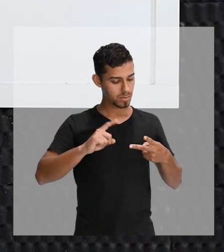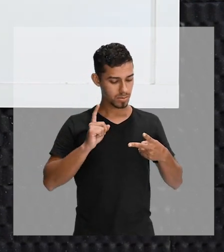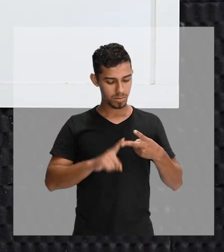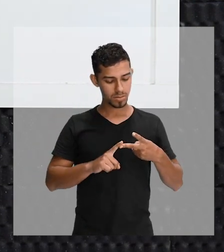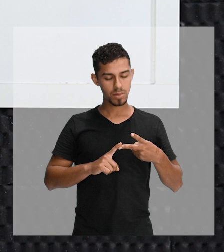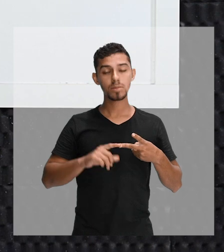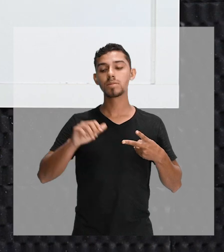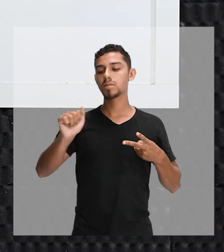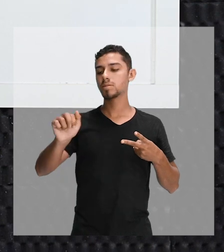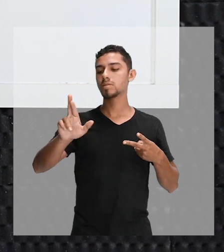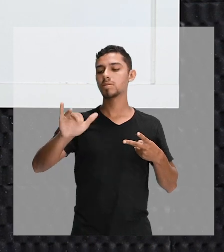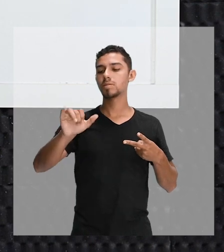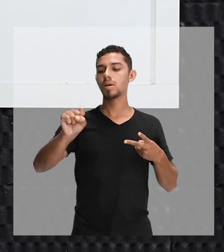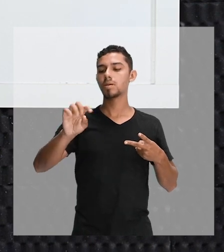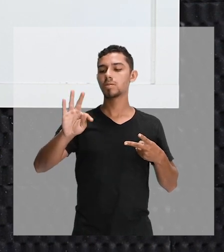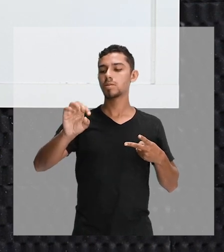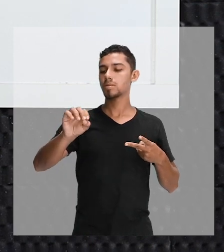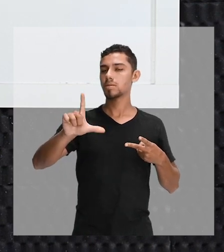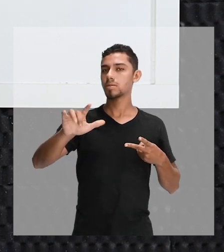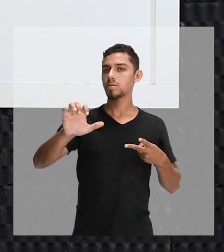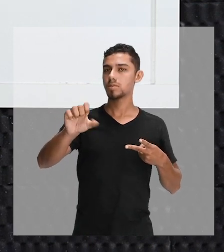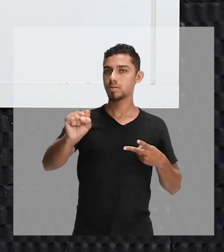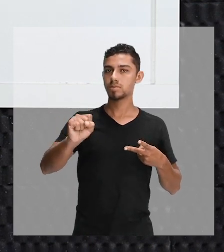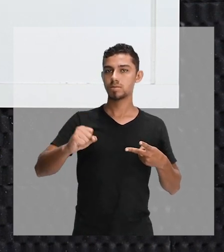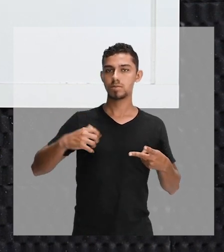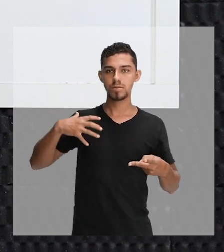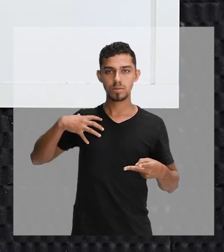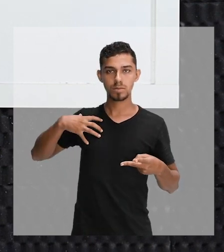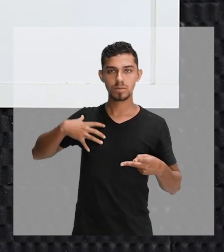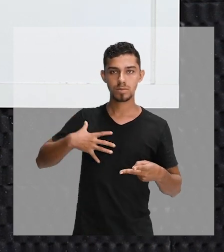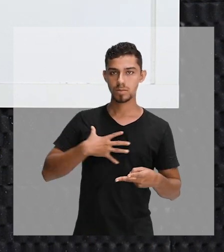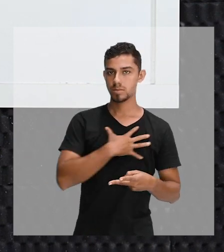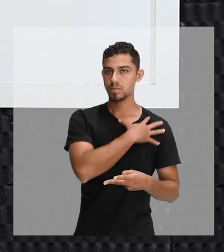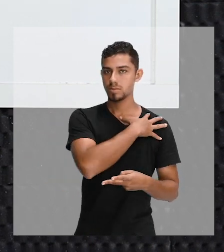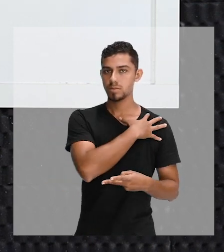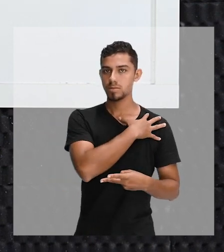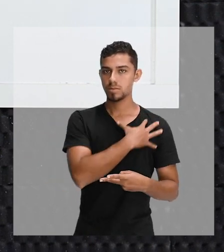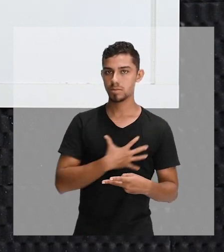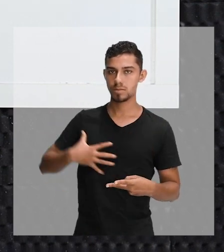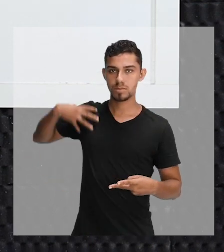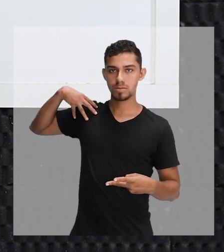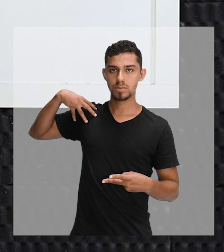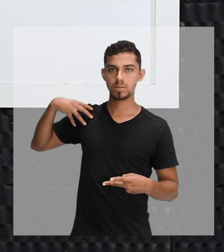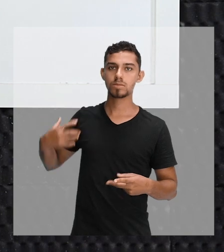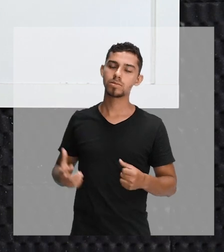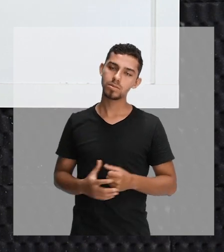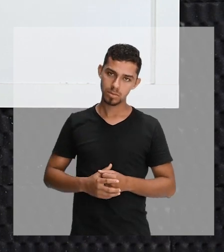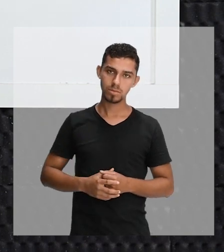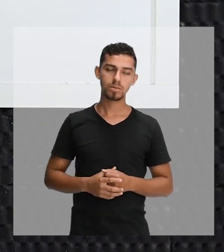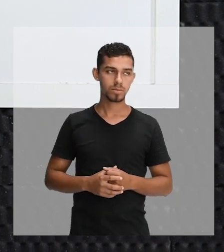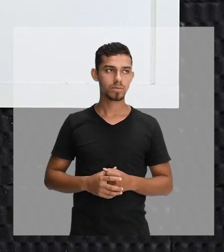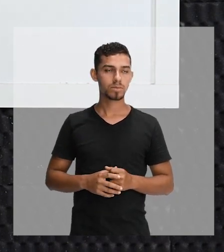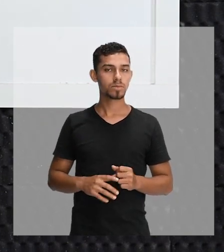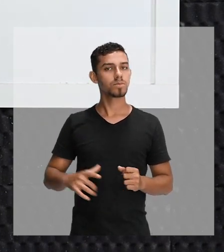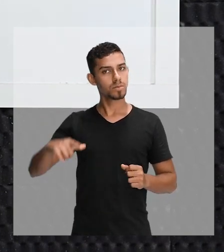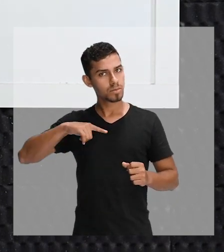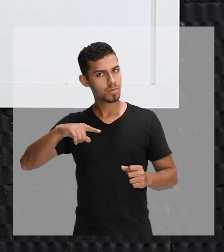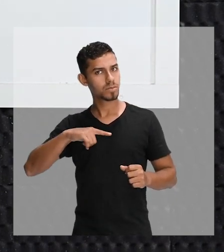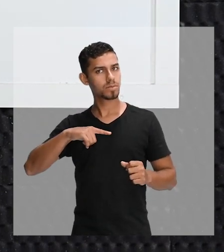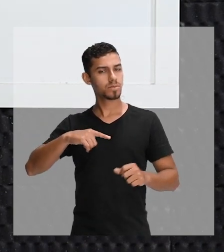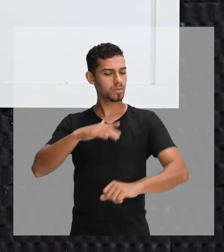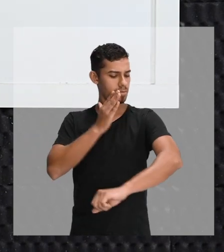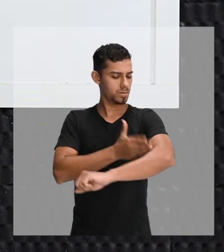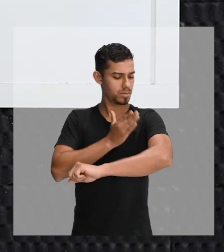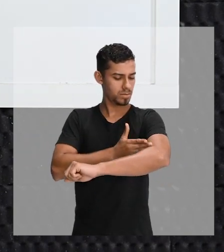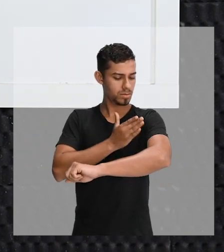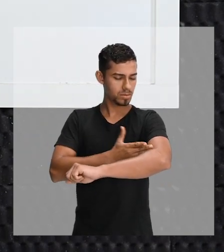certo? É importante vocês perceberem como vocês vão fazer o vestibular. Nós temos aqui essa política na antiguidade.